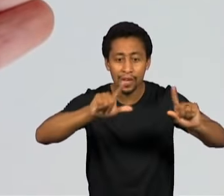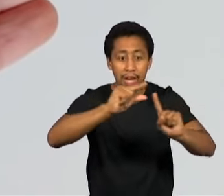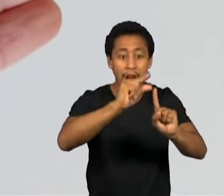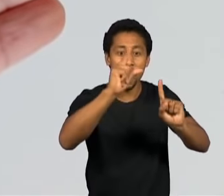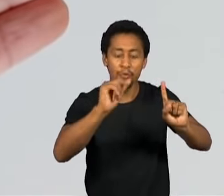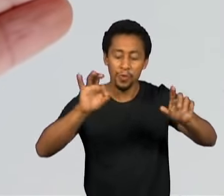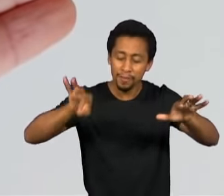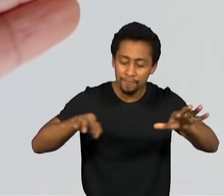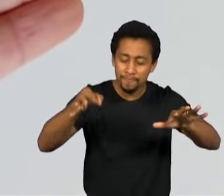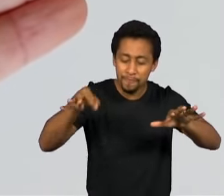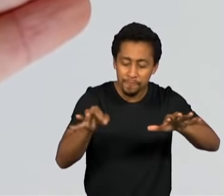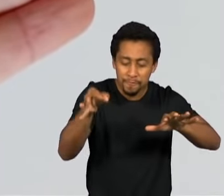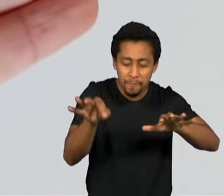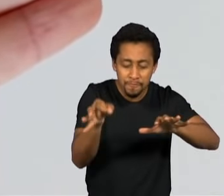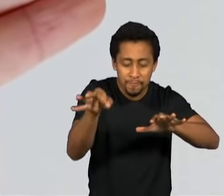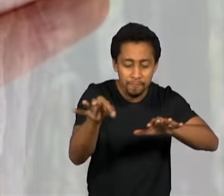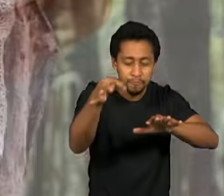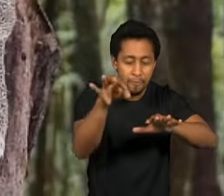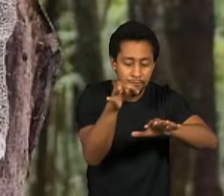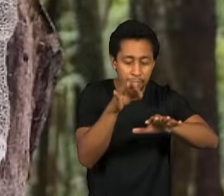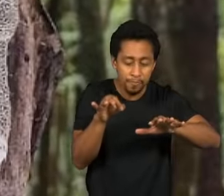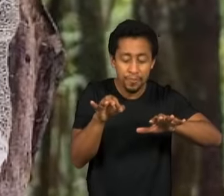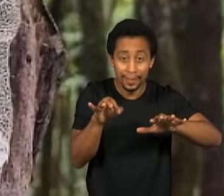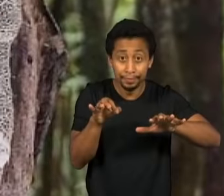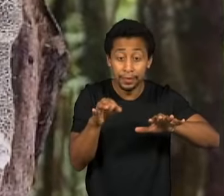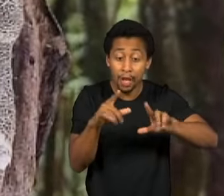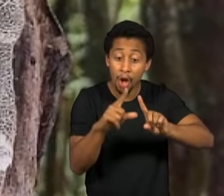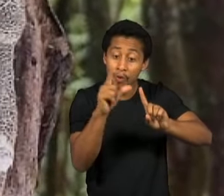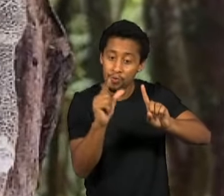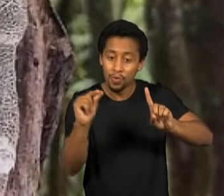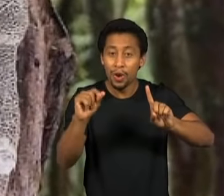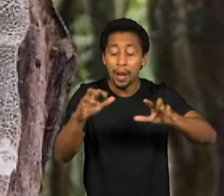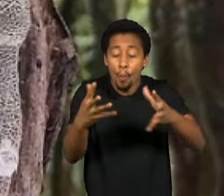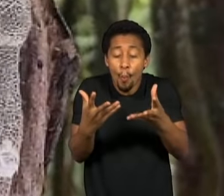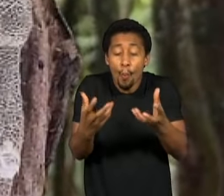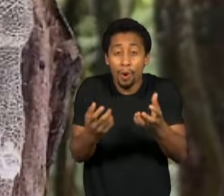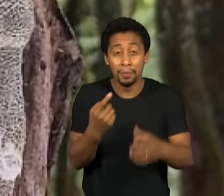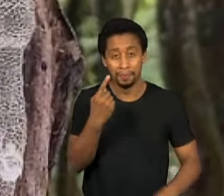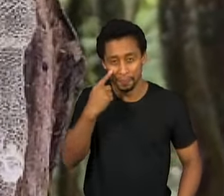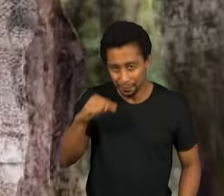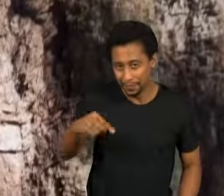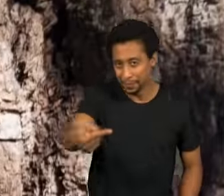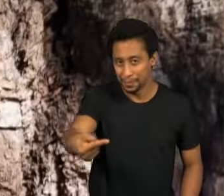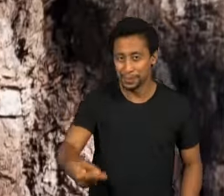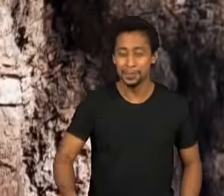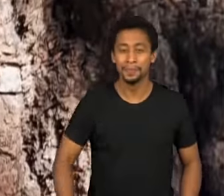aborda aves brasileiras em folhas secas que caem das árvores.